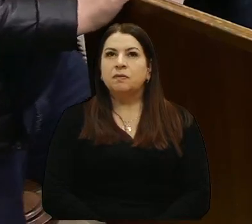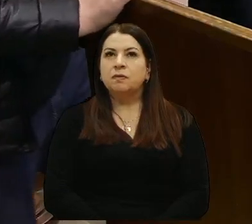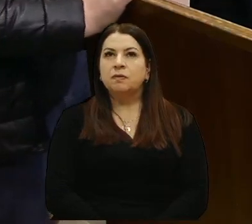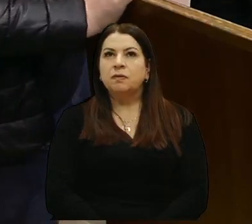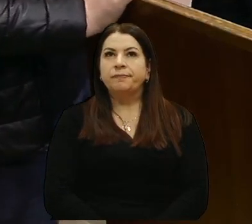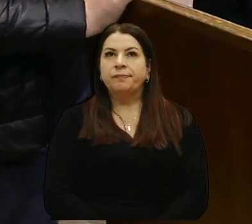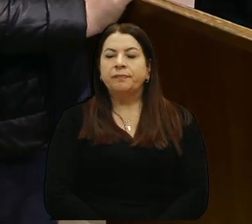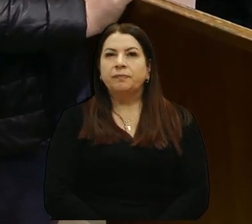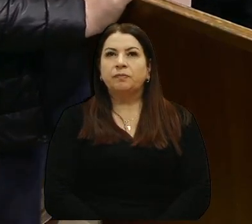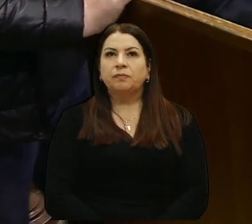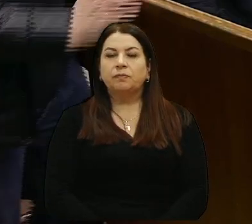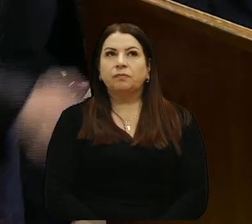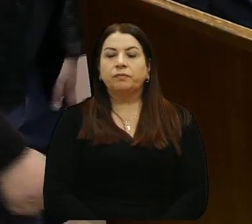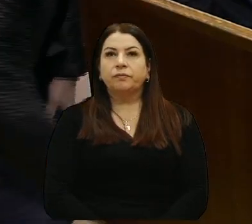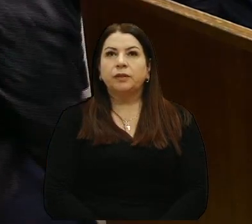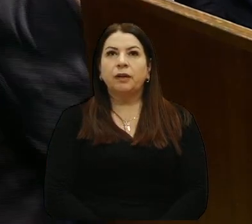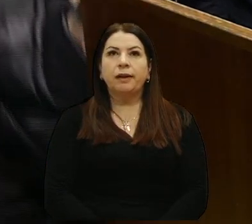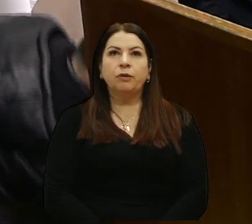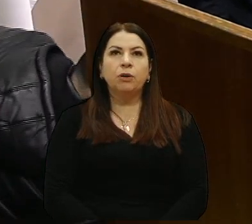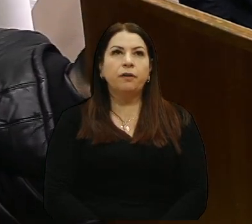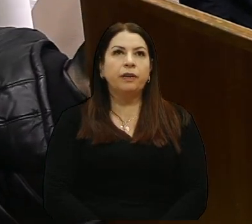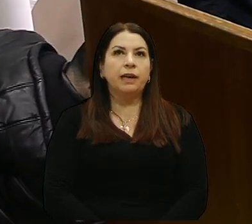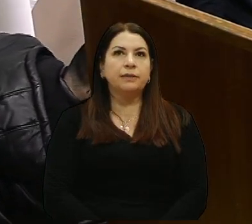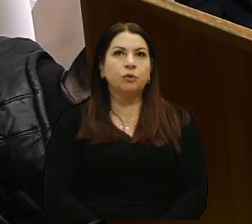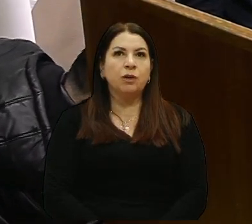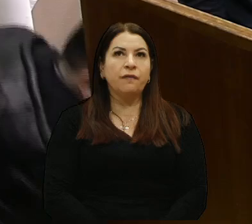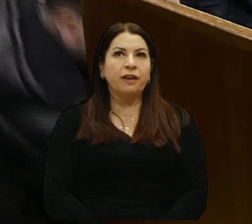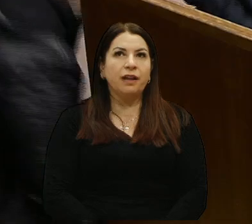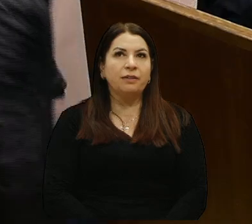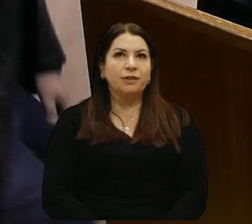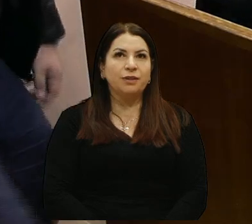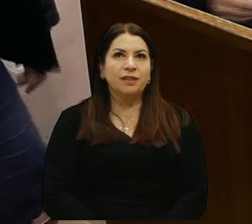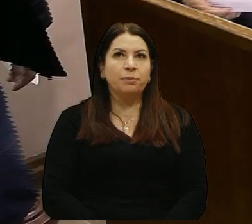Só ajusta aqui, ó. É o mínimo, né?